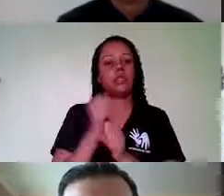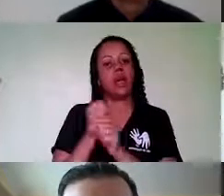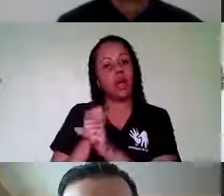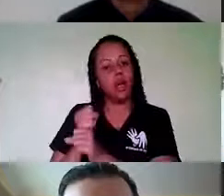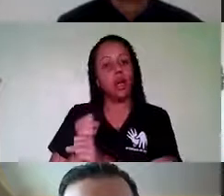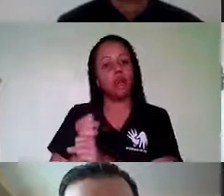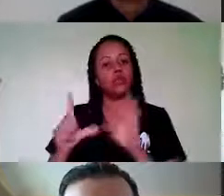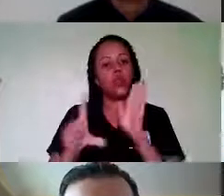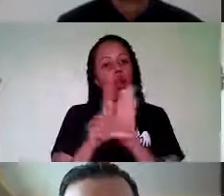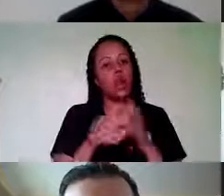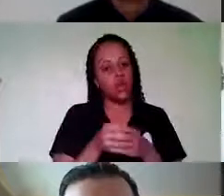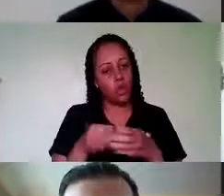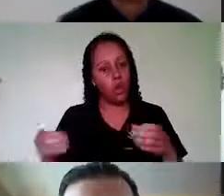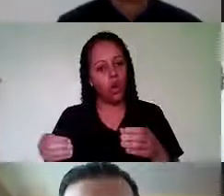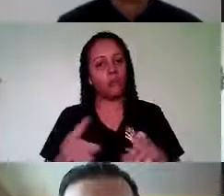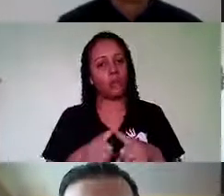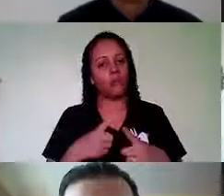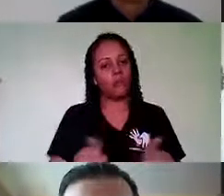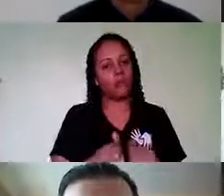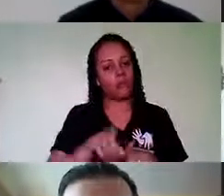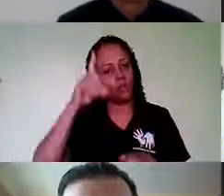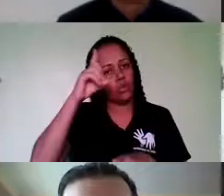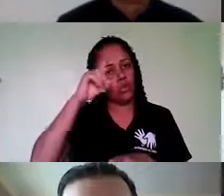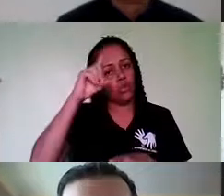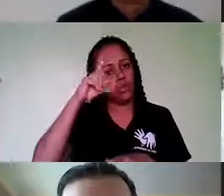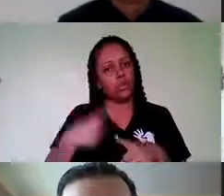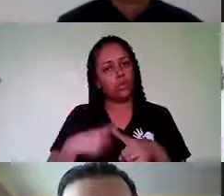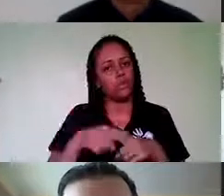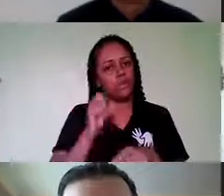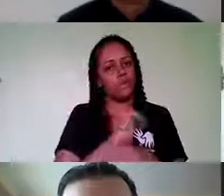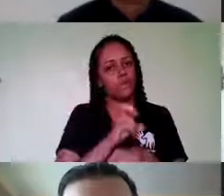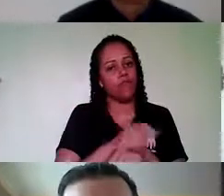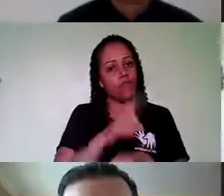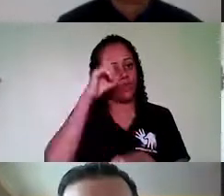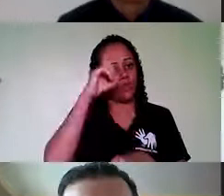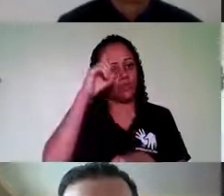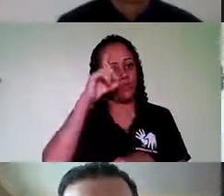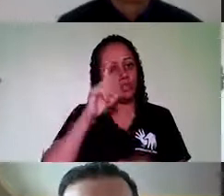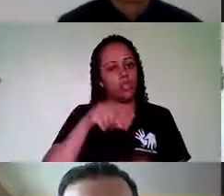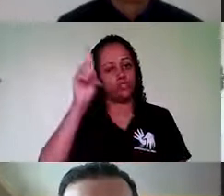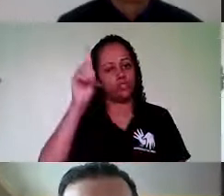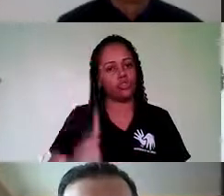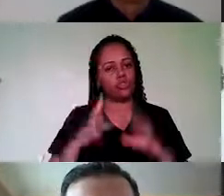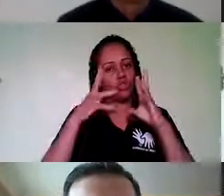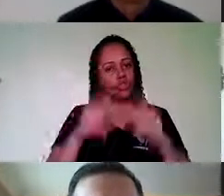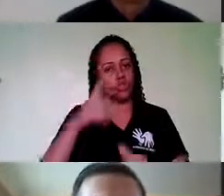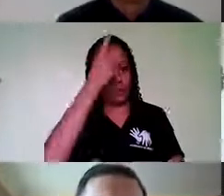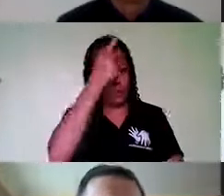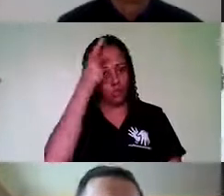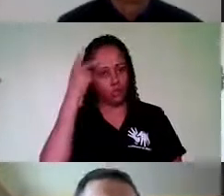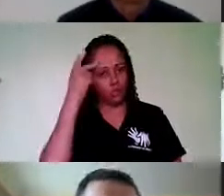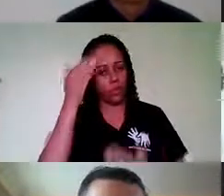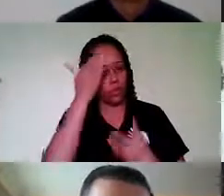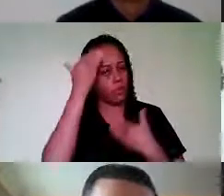Porque a empregabilidade, ela é diária, o direito tem que ser diário de todas as pessoas. Então é isso, gente. Muito obrigada e até a